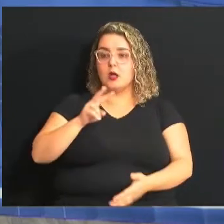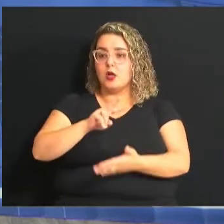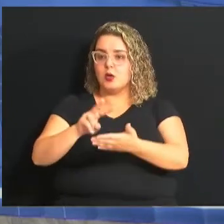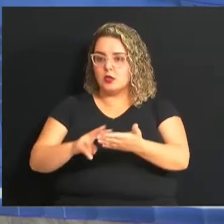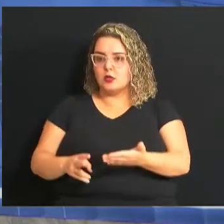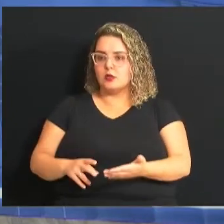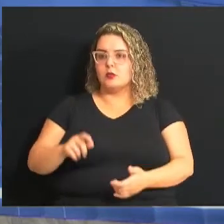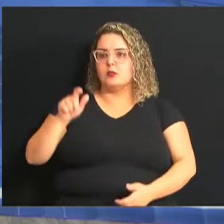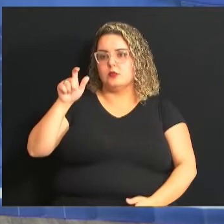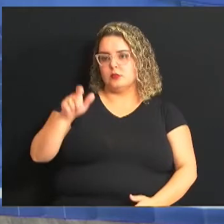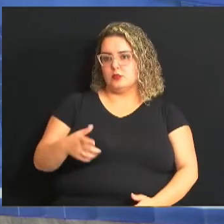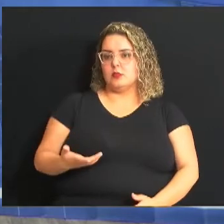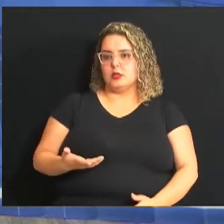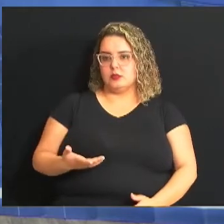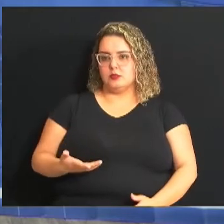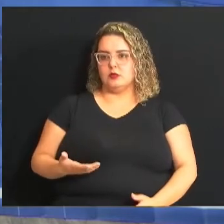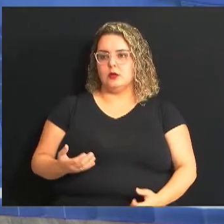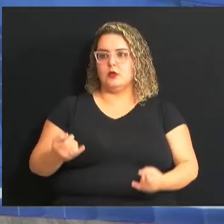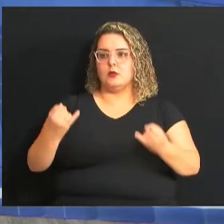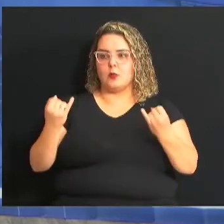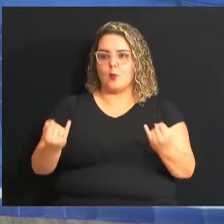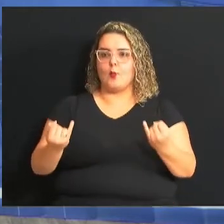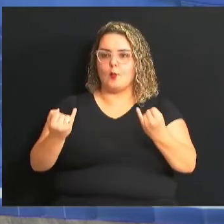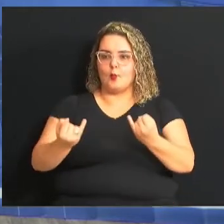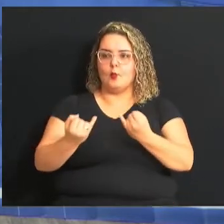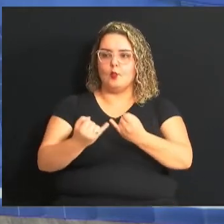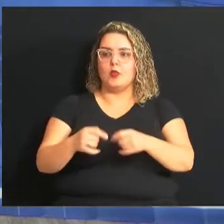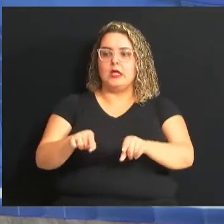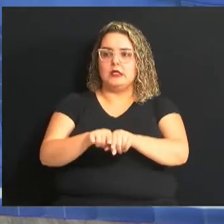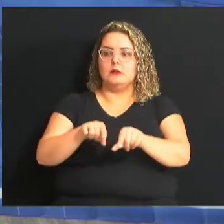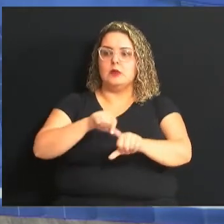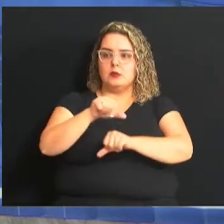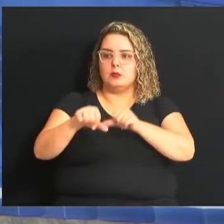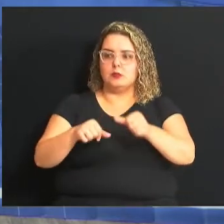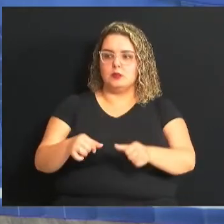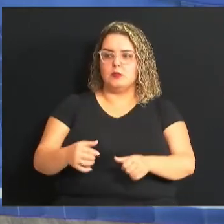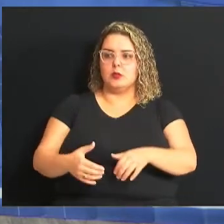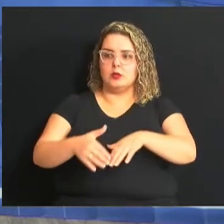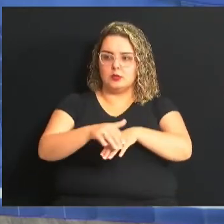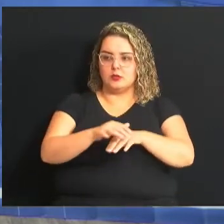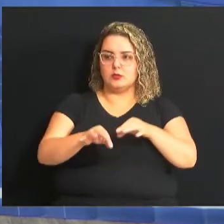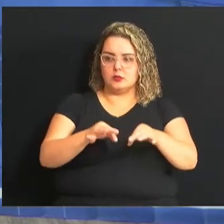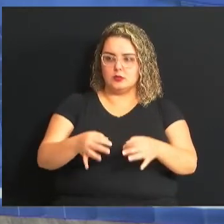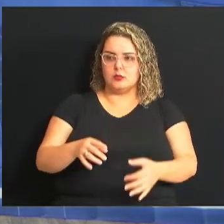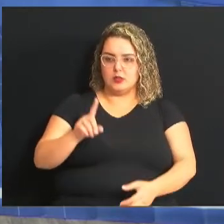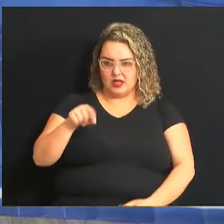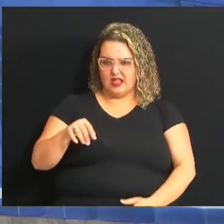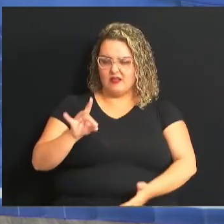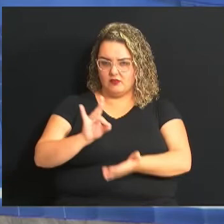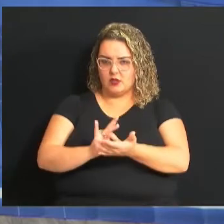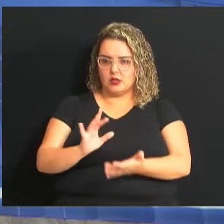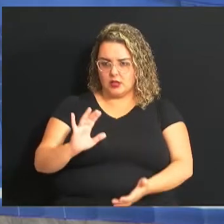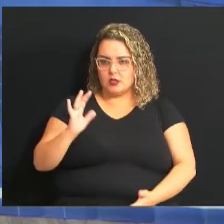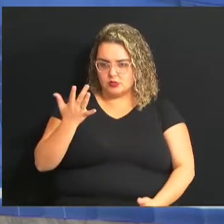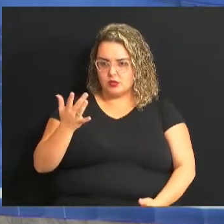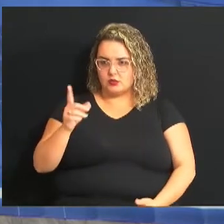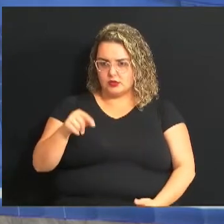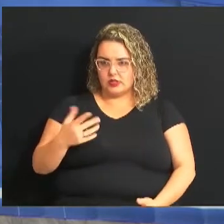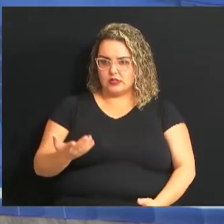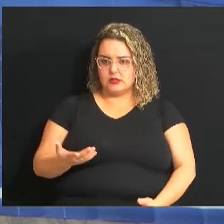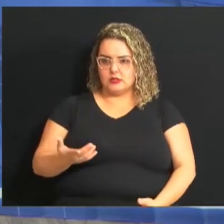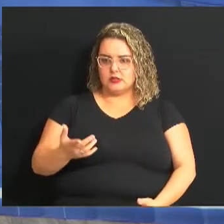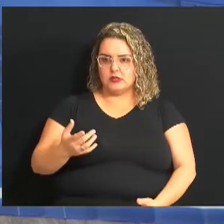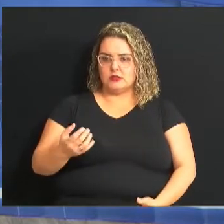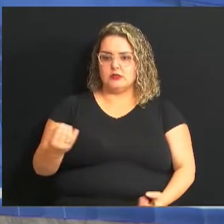pessoa for perdendo peso, ela também deve mudar o sapato dela, o tênis? Acontece isso? Se ela consegue